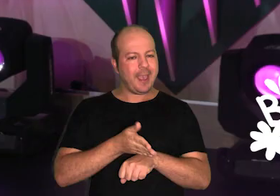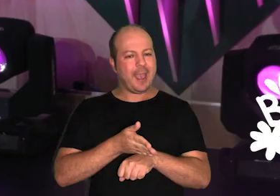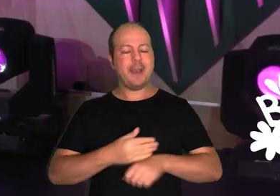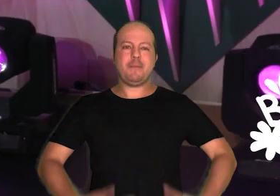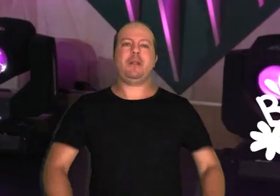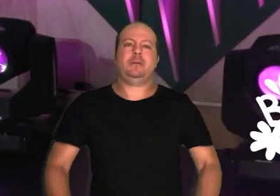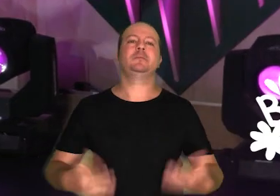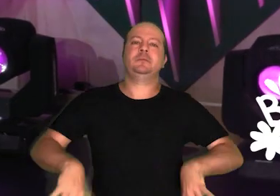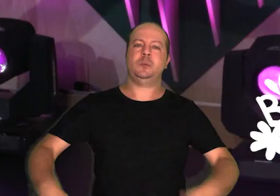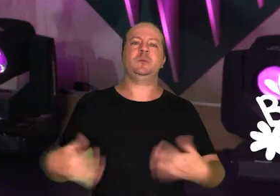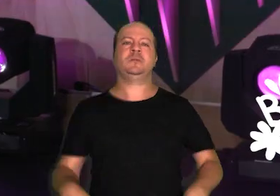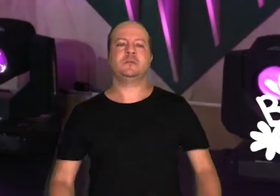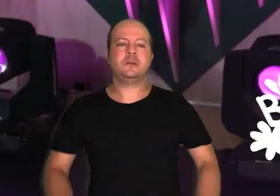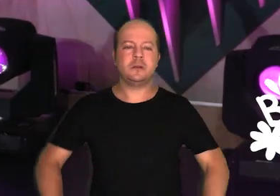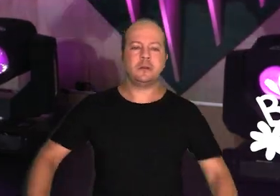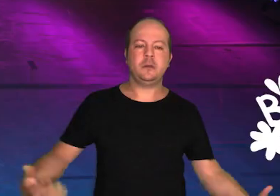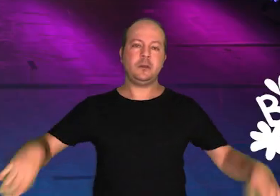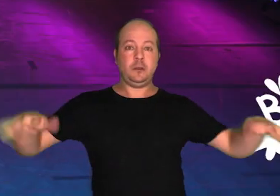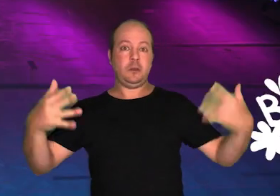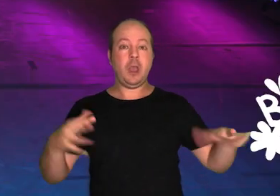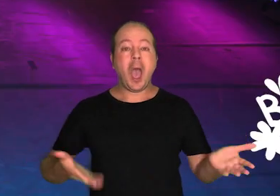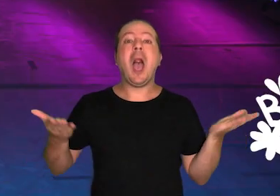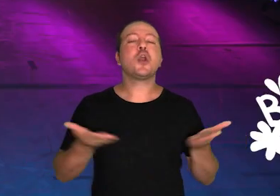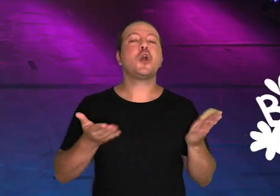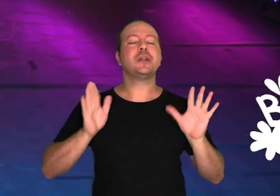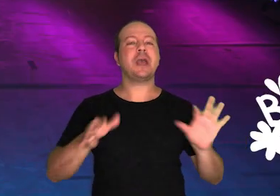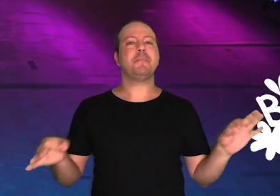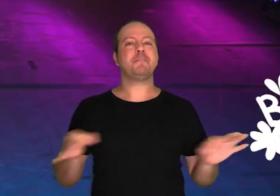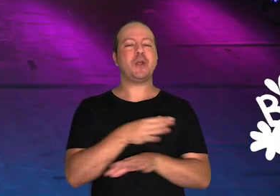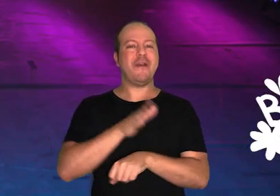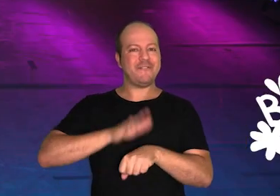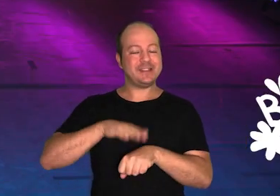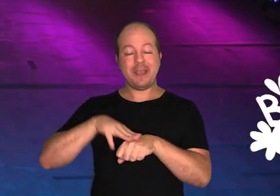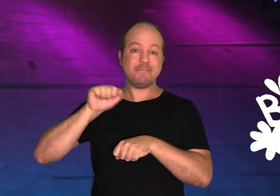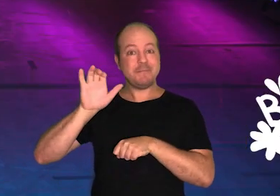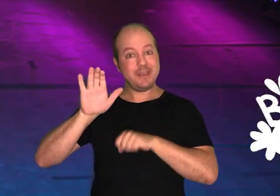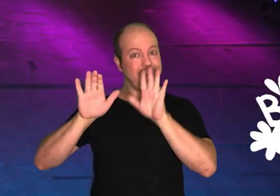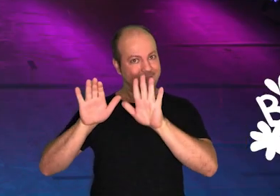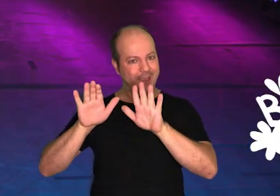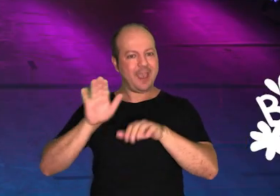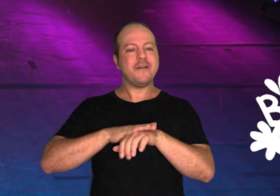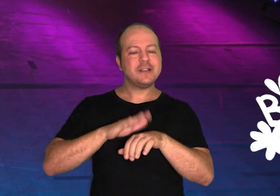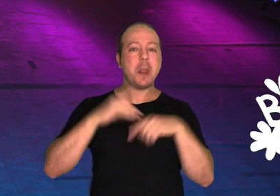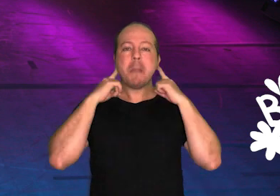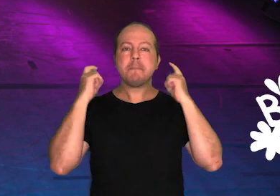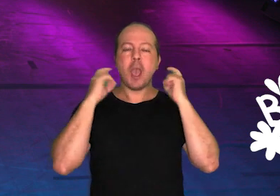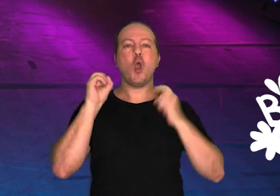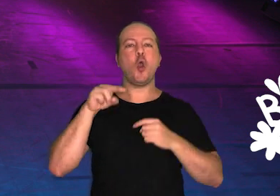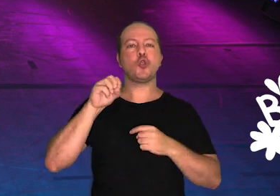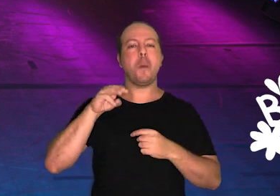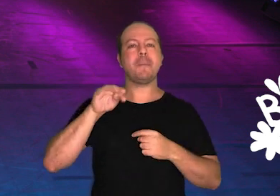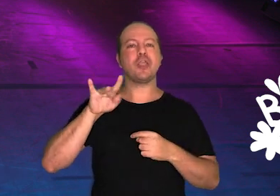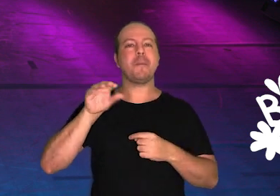os braços, assim, ó. Que agora nós já estamos com o corpo para fazer mímica, usando onomatopeia.